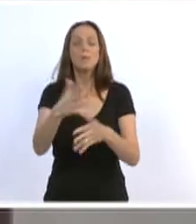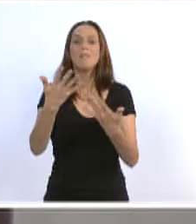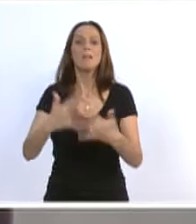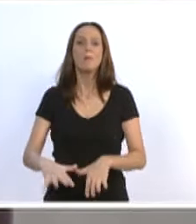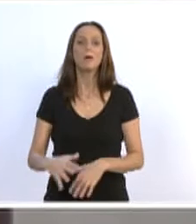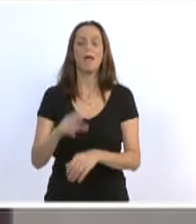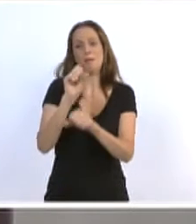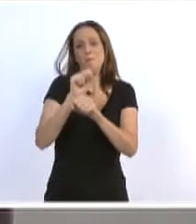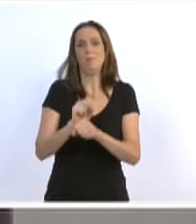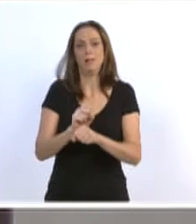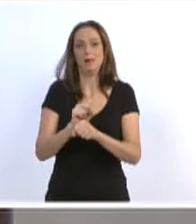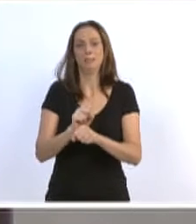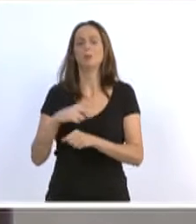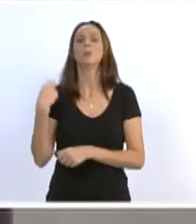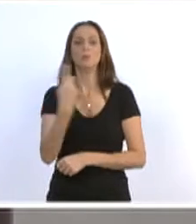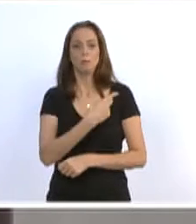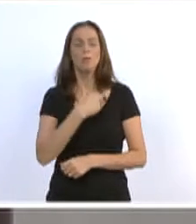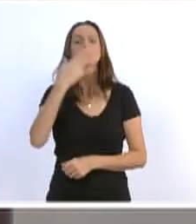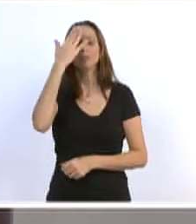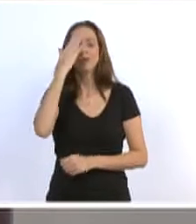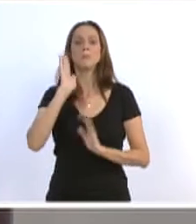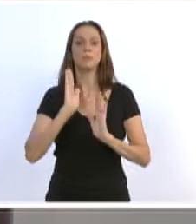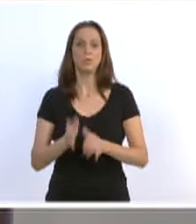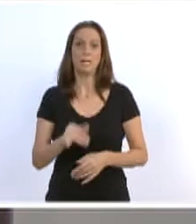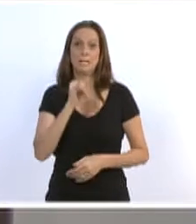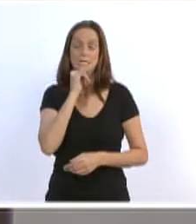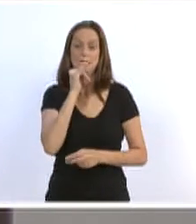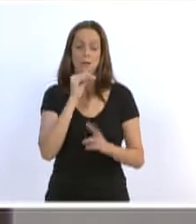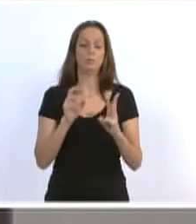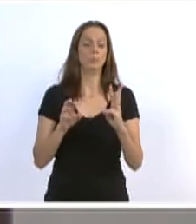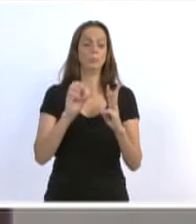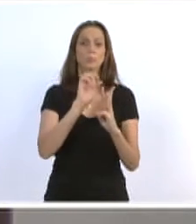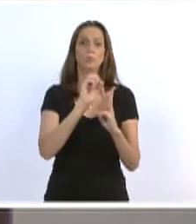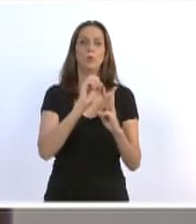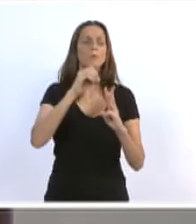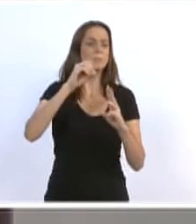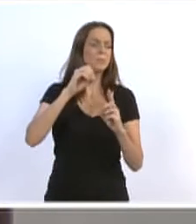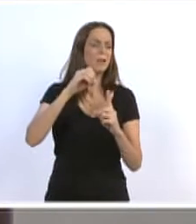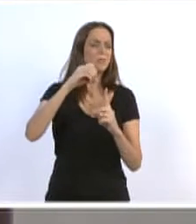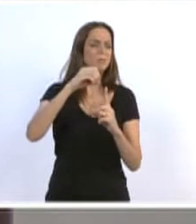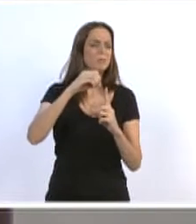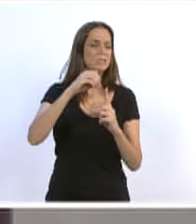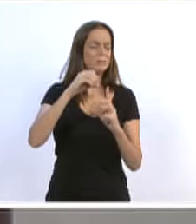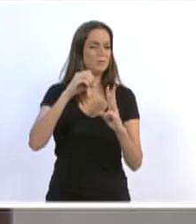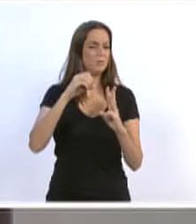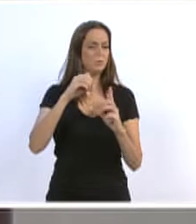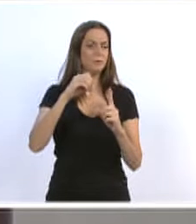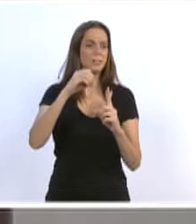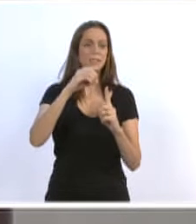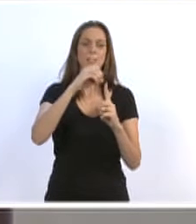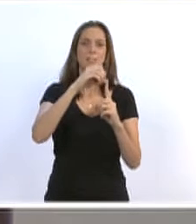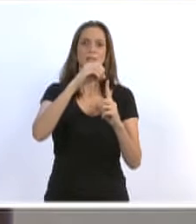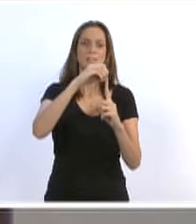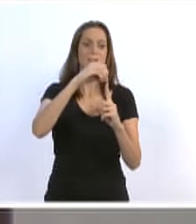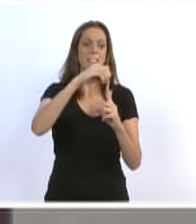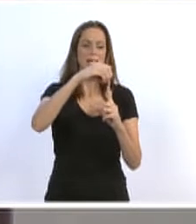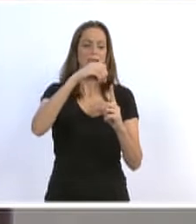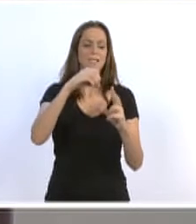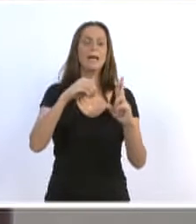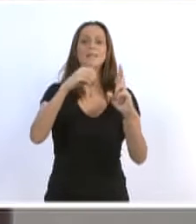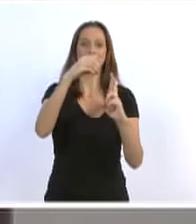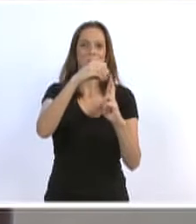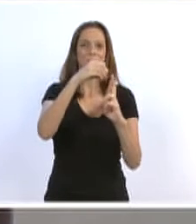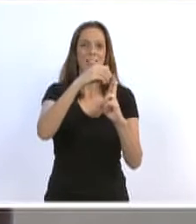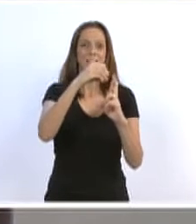você sabe que se a gente sair do hospital santa catarina no horário de hoje para chegar na furb você não faz em menos de 40 minutos